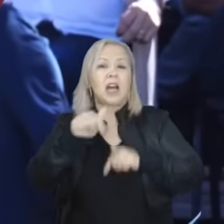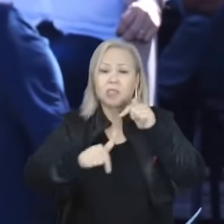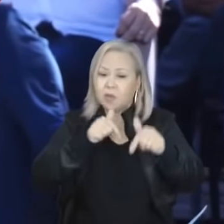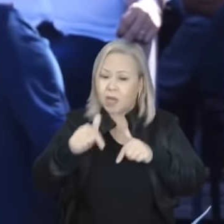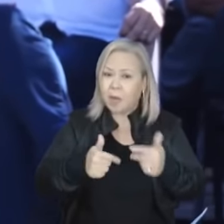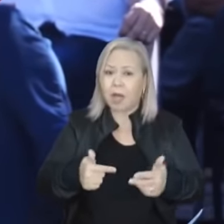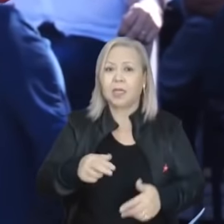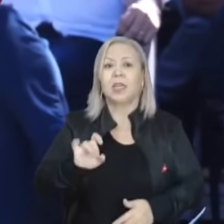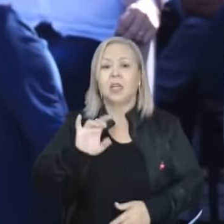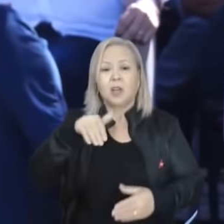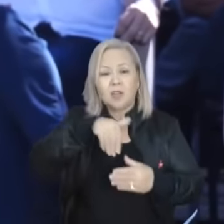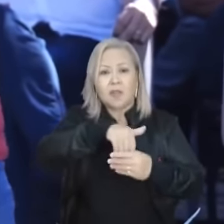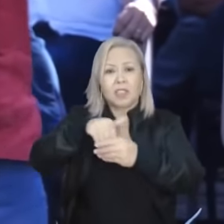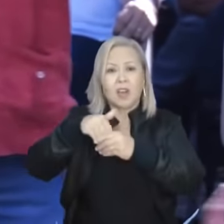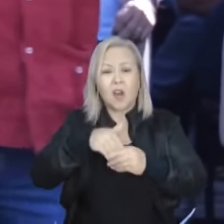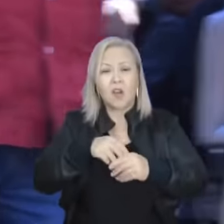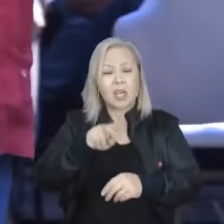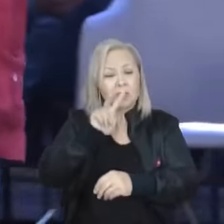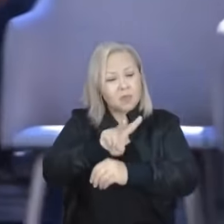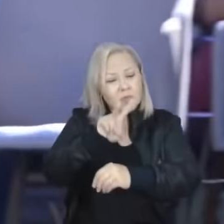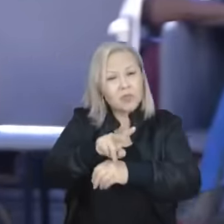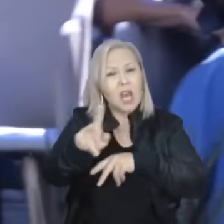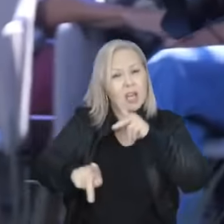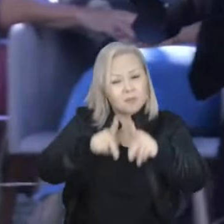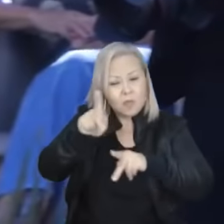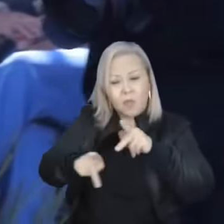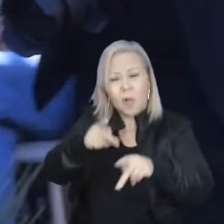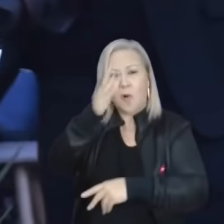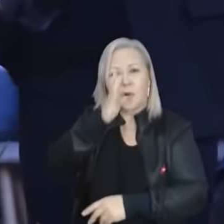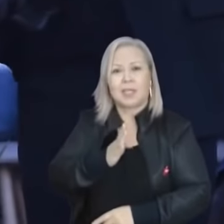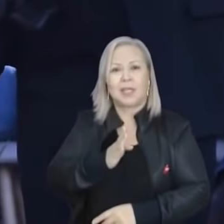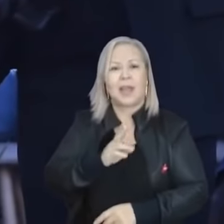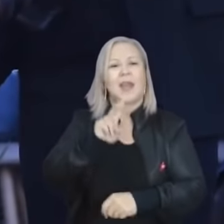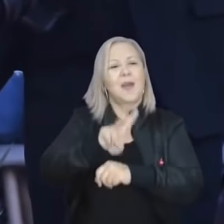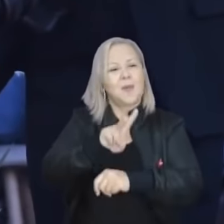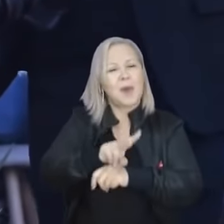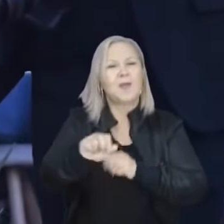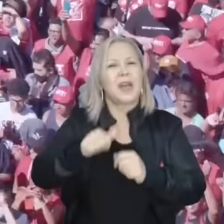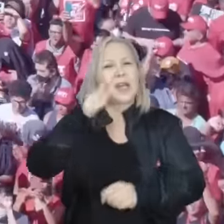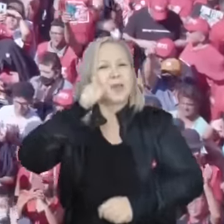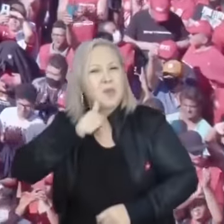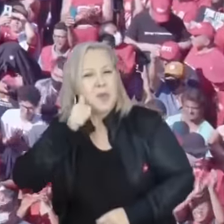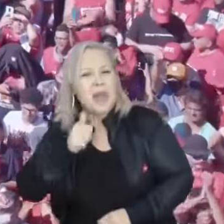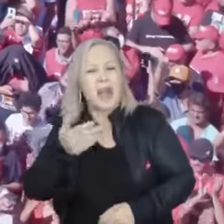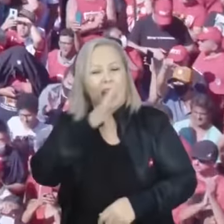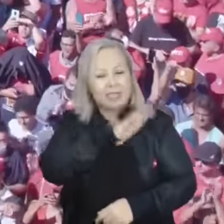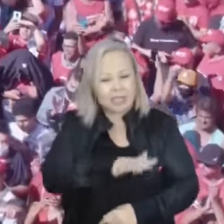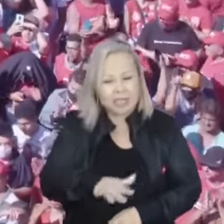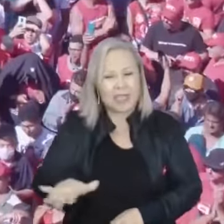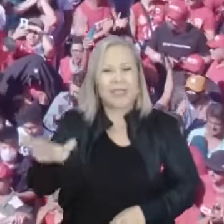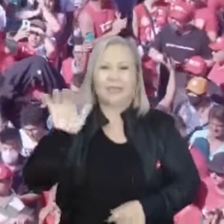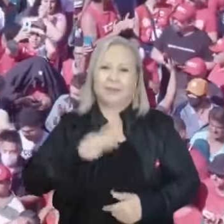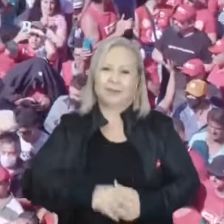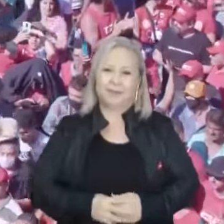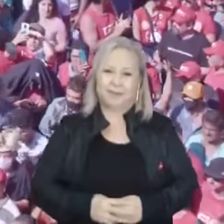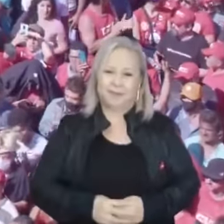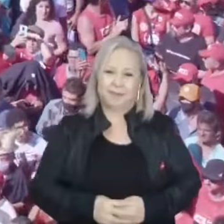para tomar conta do povo brasileiro, para tomar conta de mulheres e de crianças. Bem,